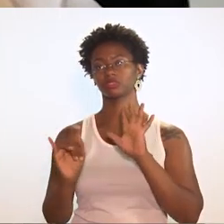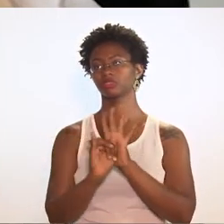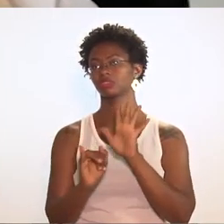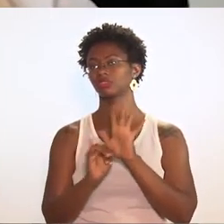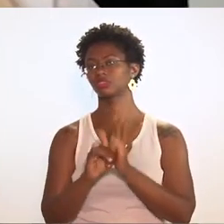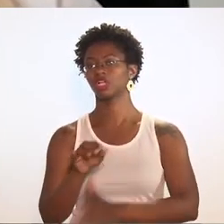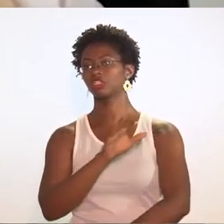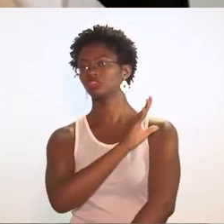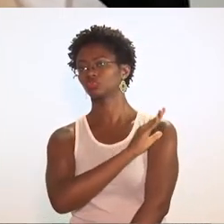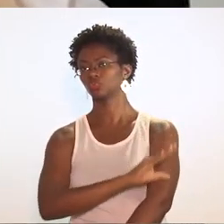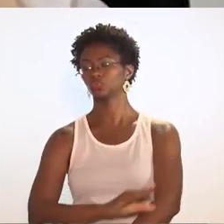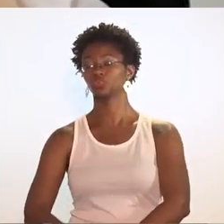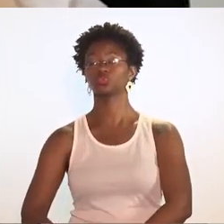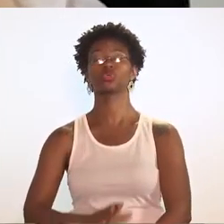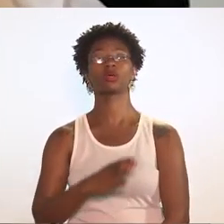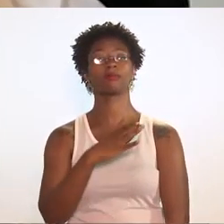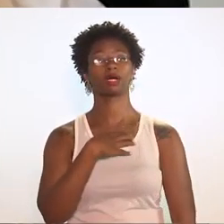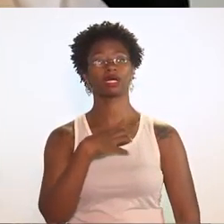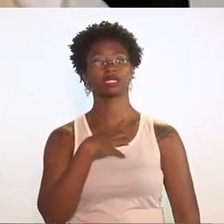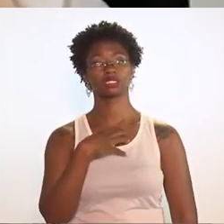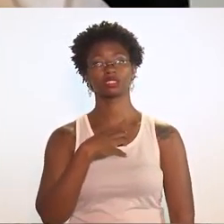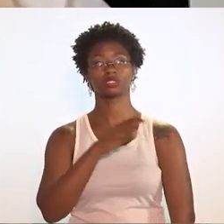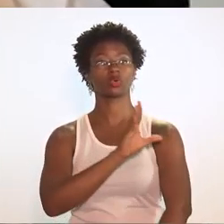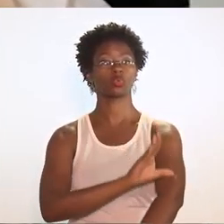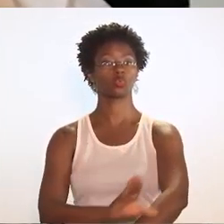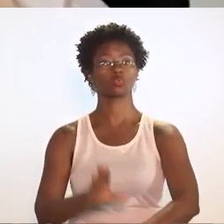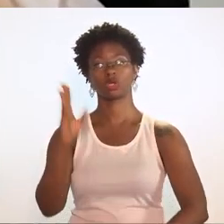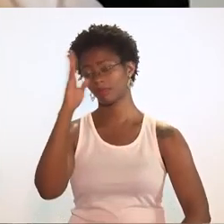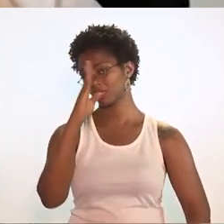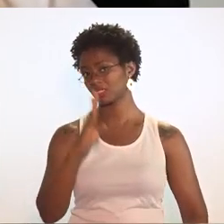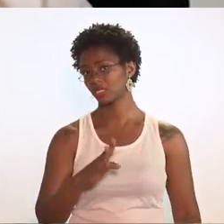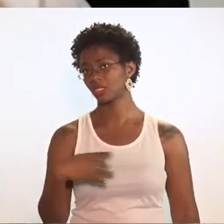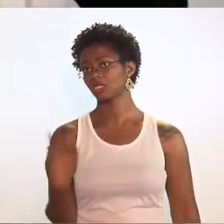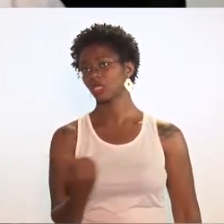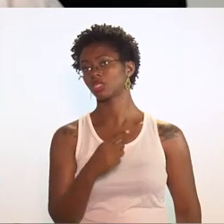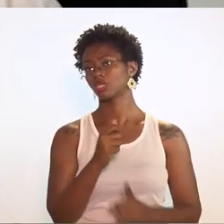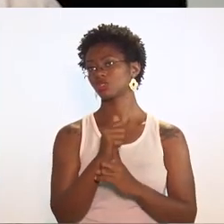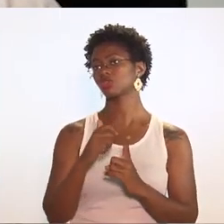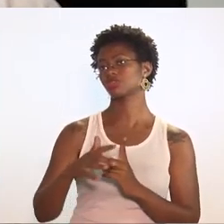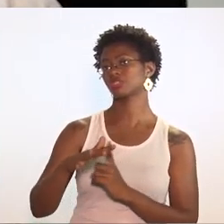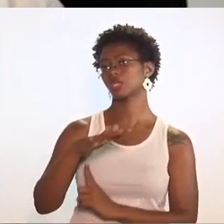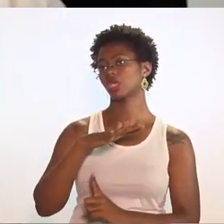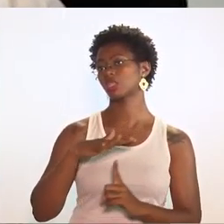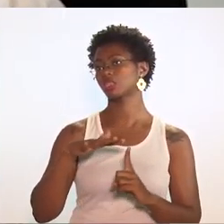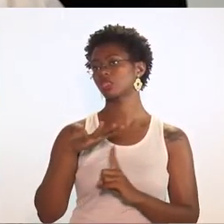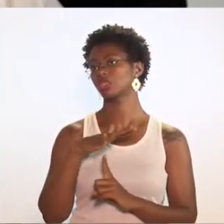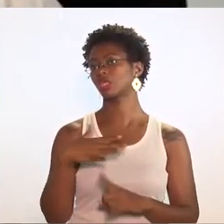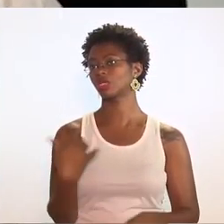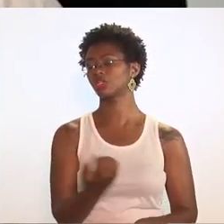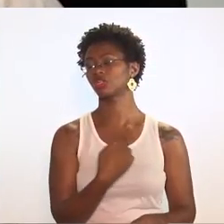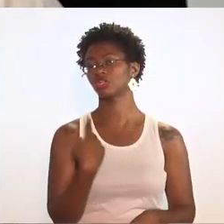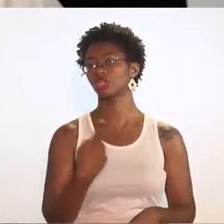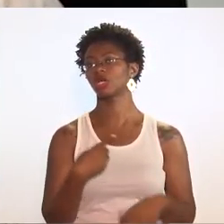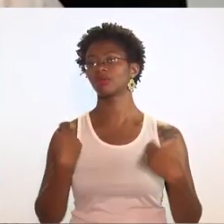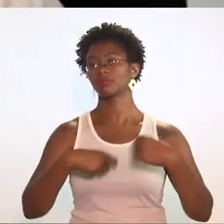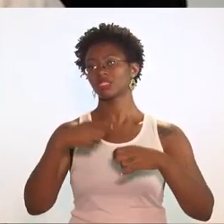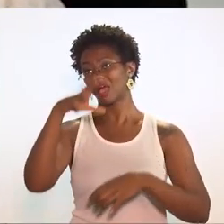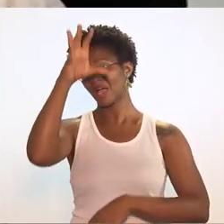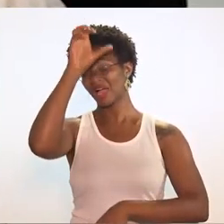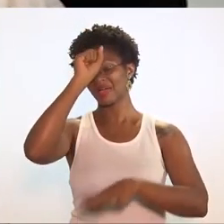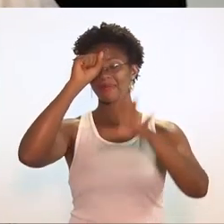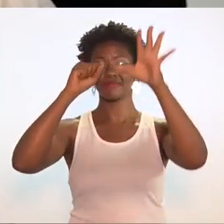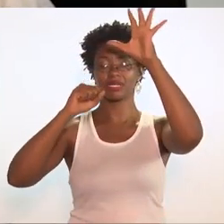né? É uma verdade, né? Porque é isso que nós estamos fazendo todos os dias, e eu